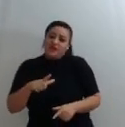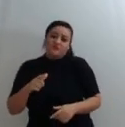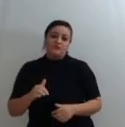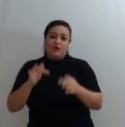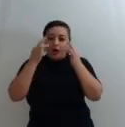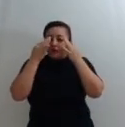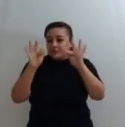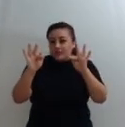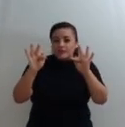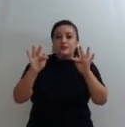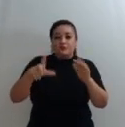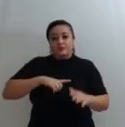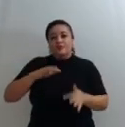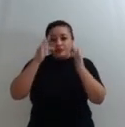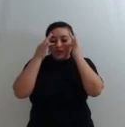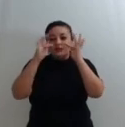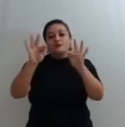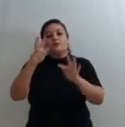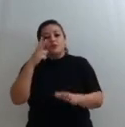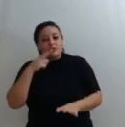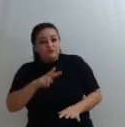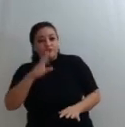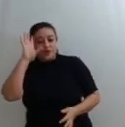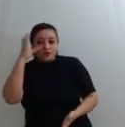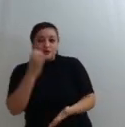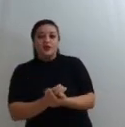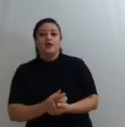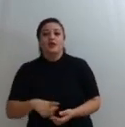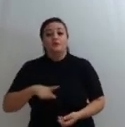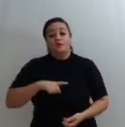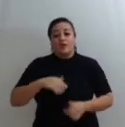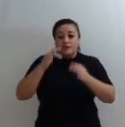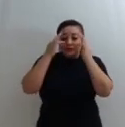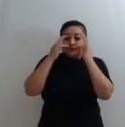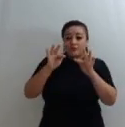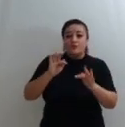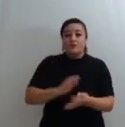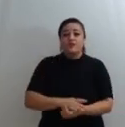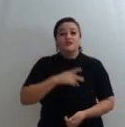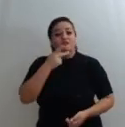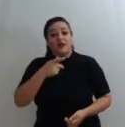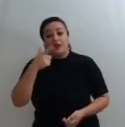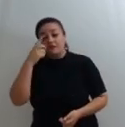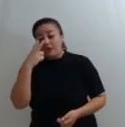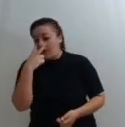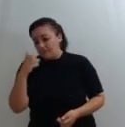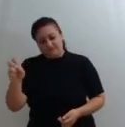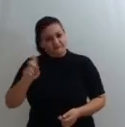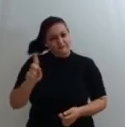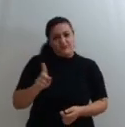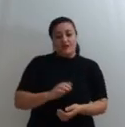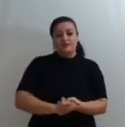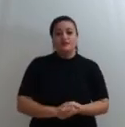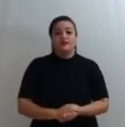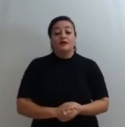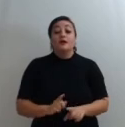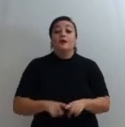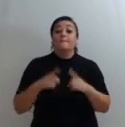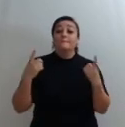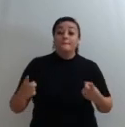há testemunhas que dizem que viram, há testemunhas que dizem que não viram, isso não é o objeto do processo, mas